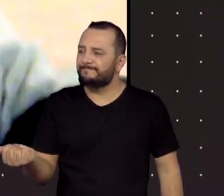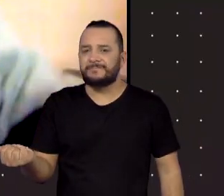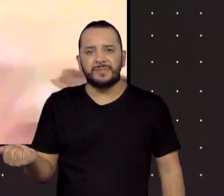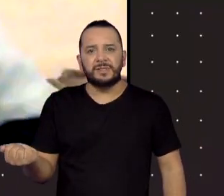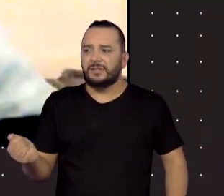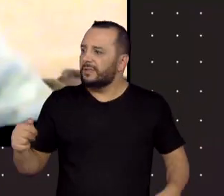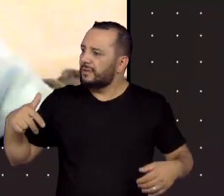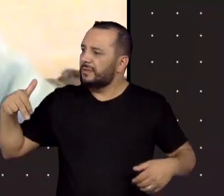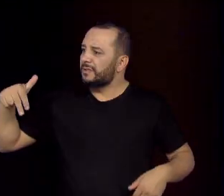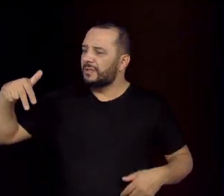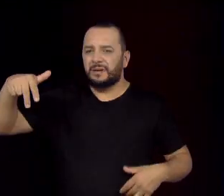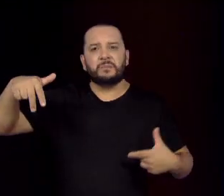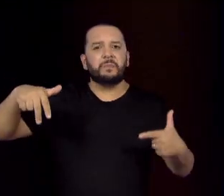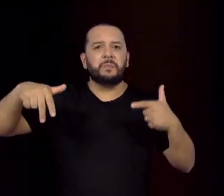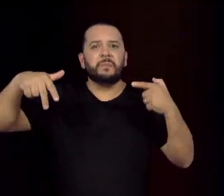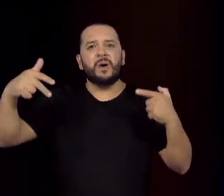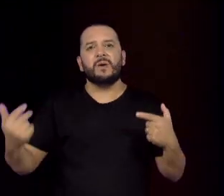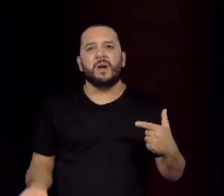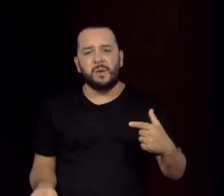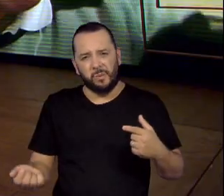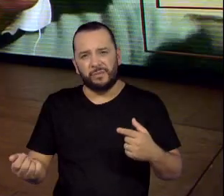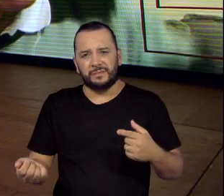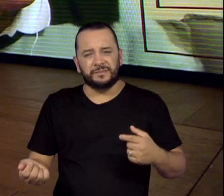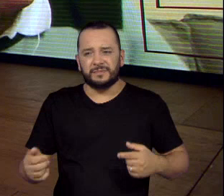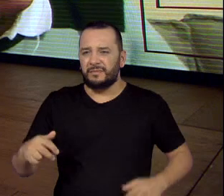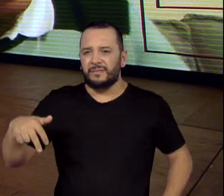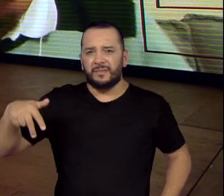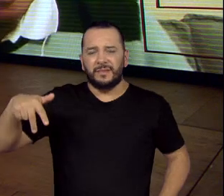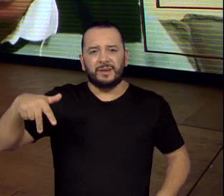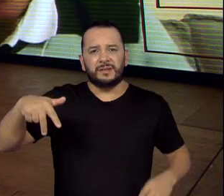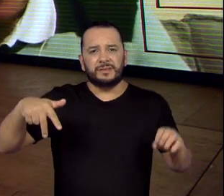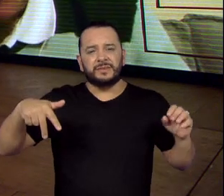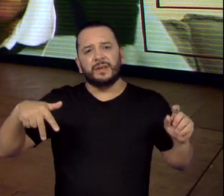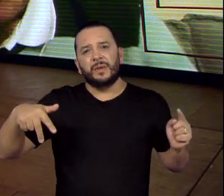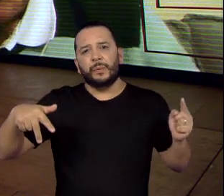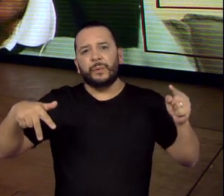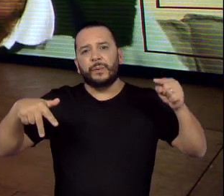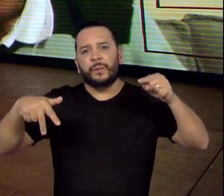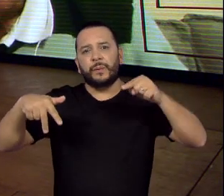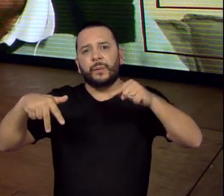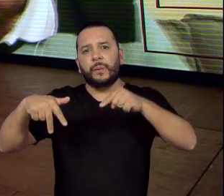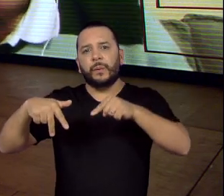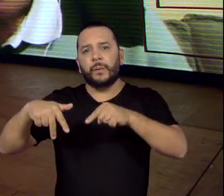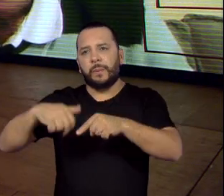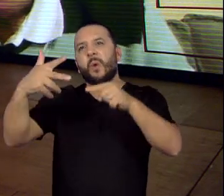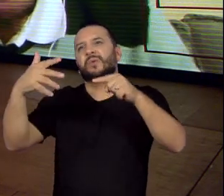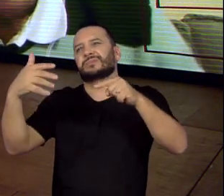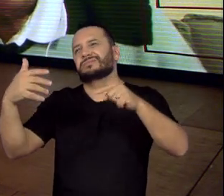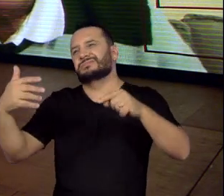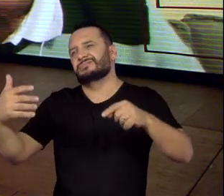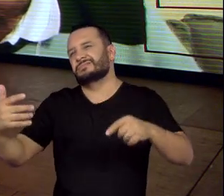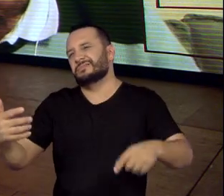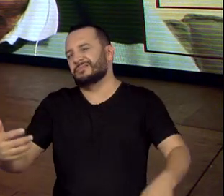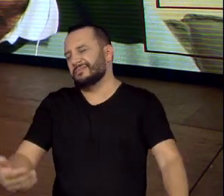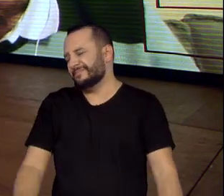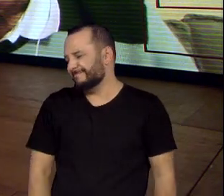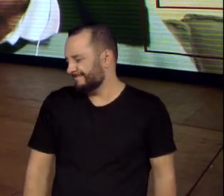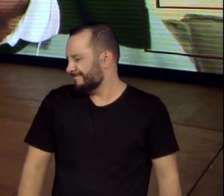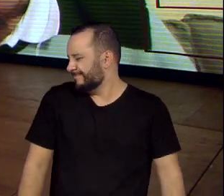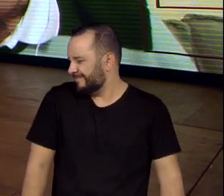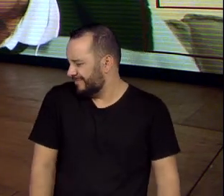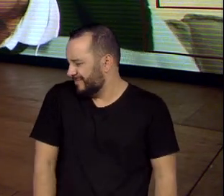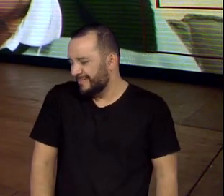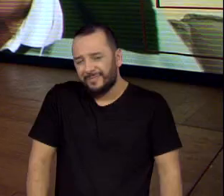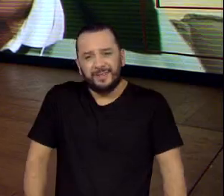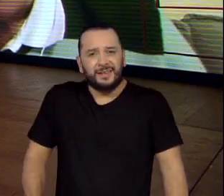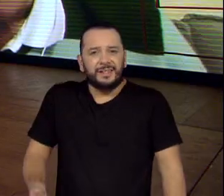lá, morre, outro que de repente explode uma bomba, uma casa. E as pessoas continuavam na vida